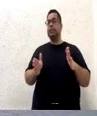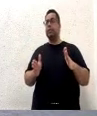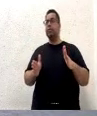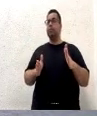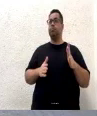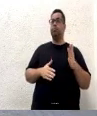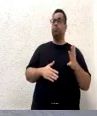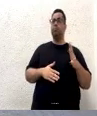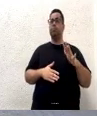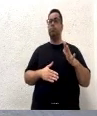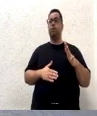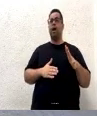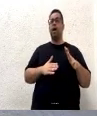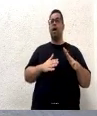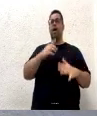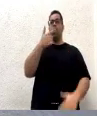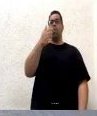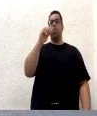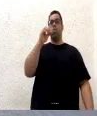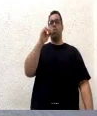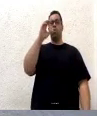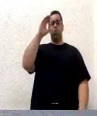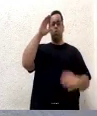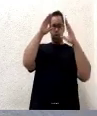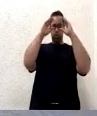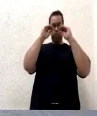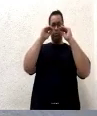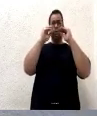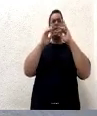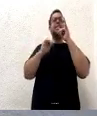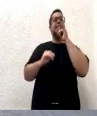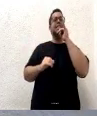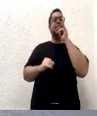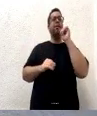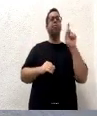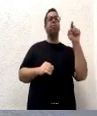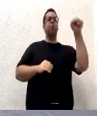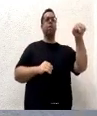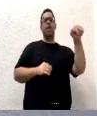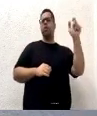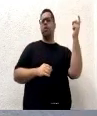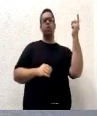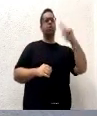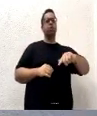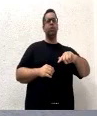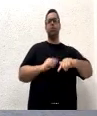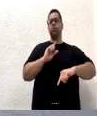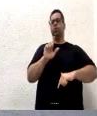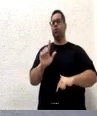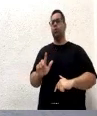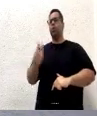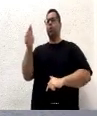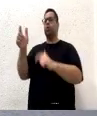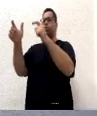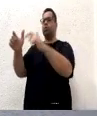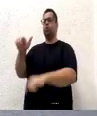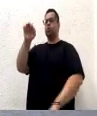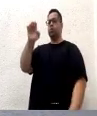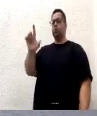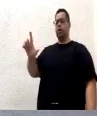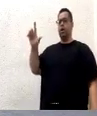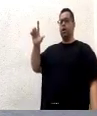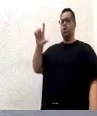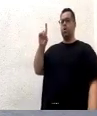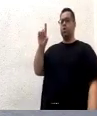as 20 horas. Progresso não deu conta, a segunda unidade é Eldorado. Tá? Nesse meio tempo, a